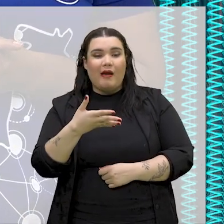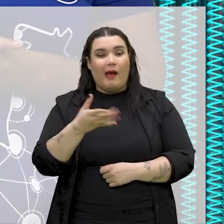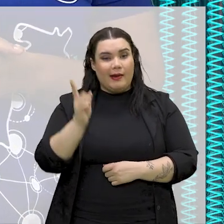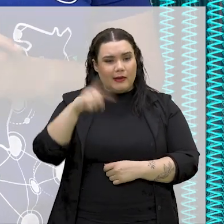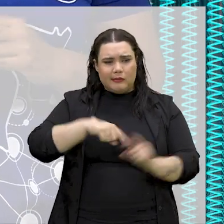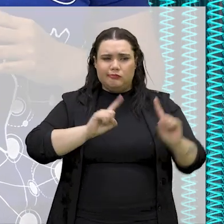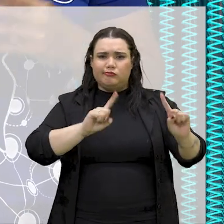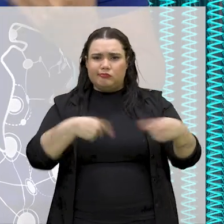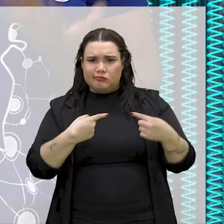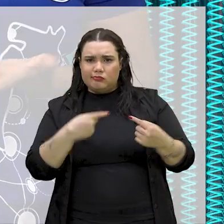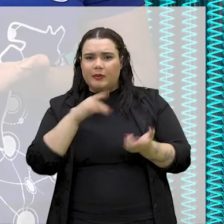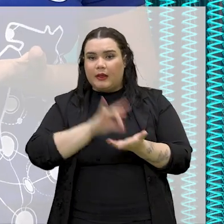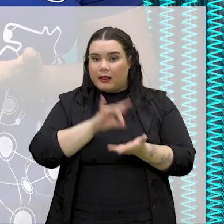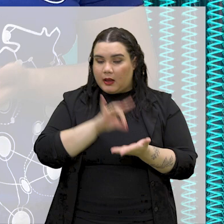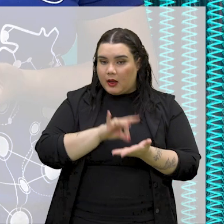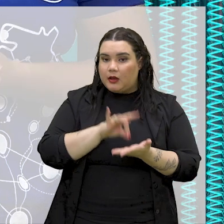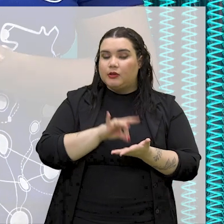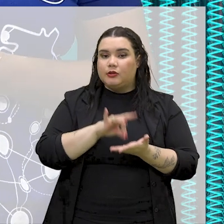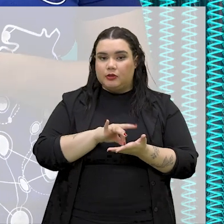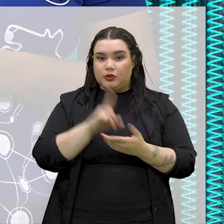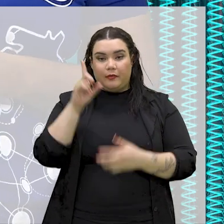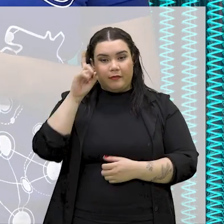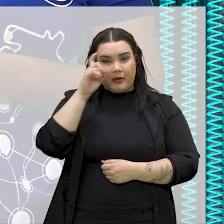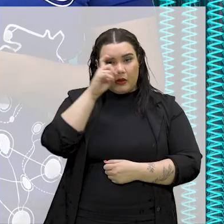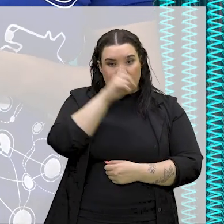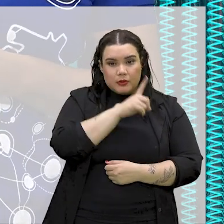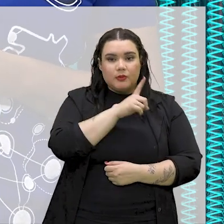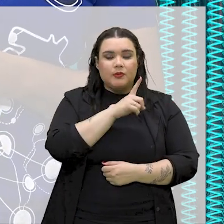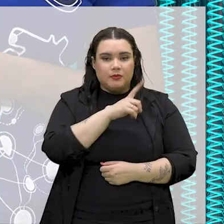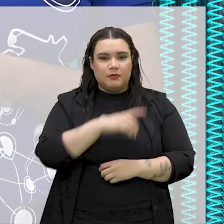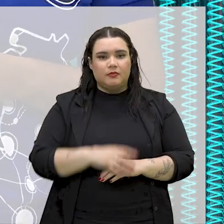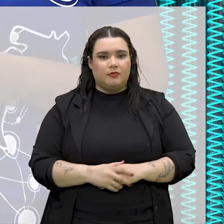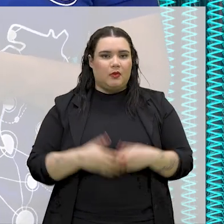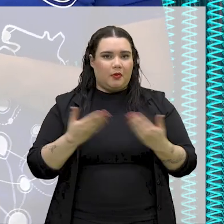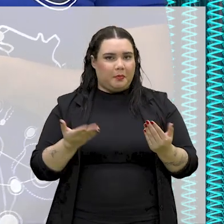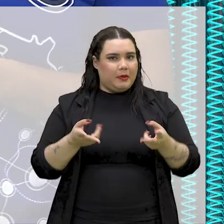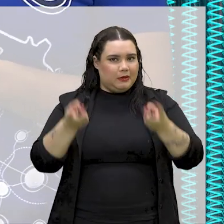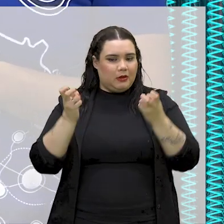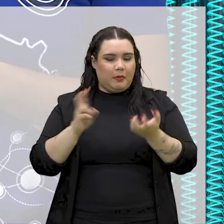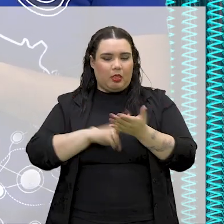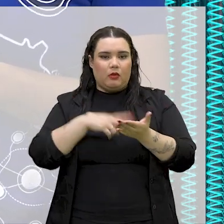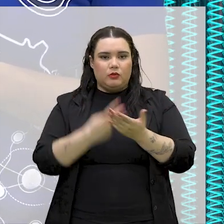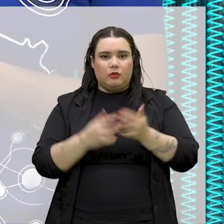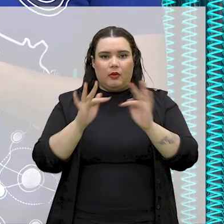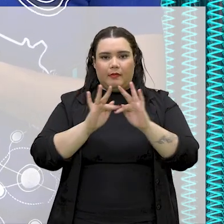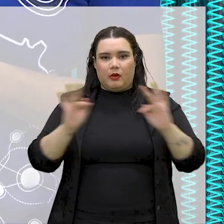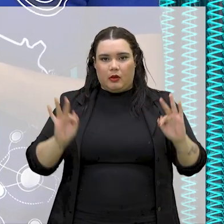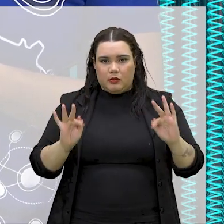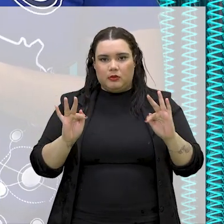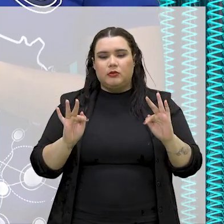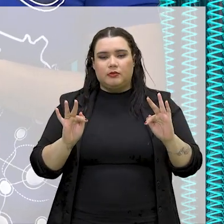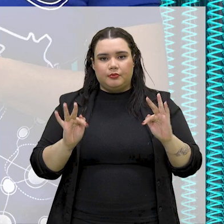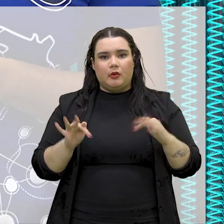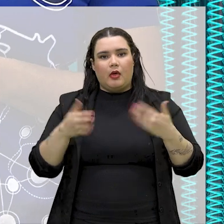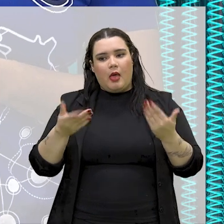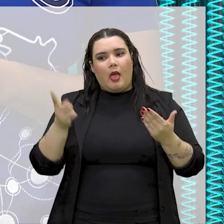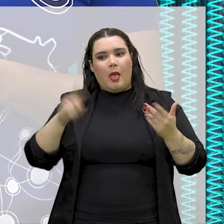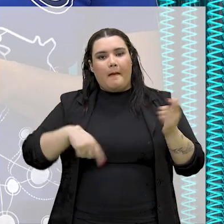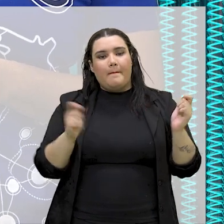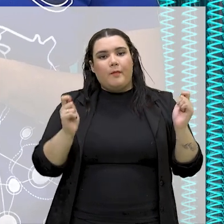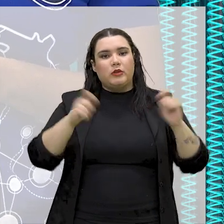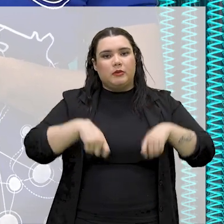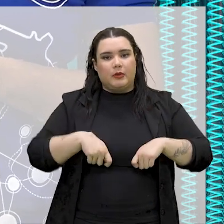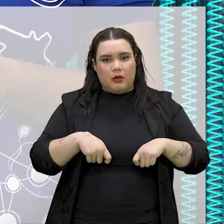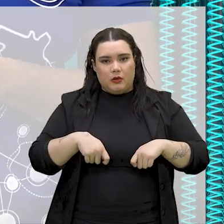verdadeiro desafio que eu estou afirmando aqui e usando o can, mais o verbo nessa forma base. Lembra aqui